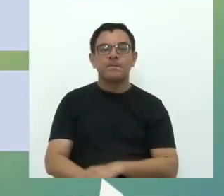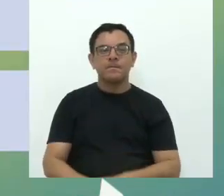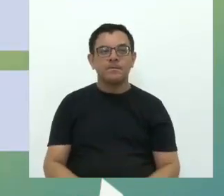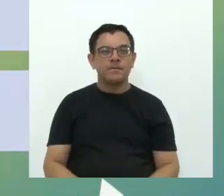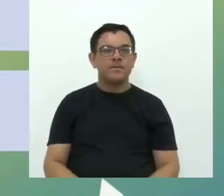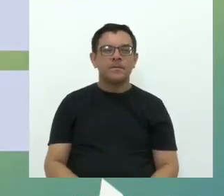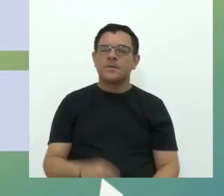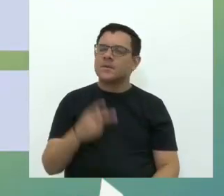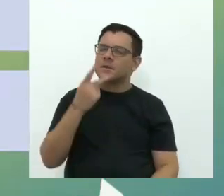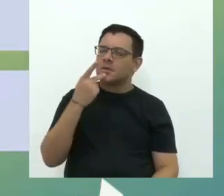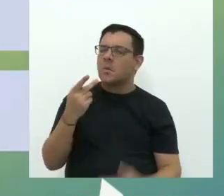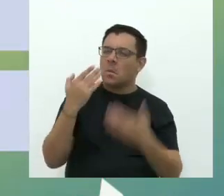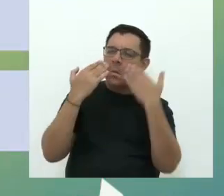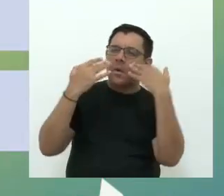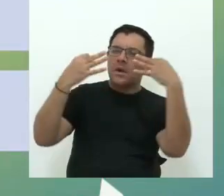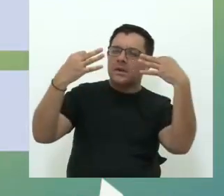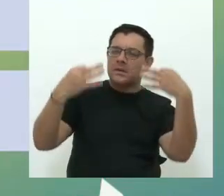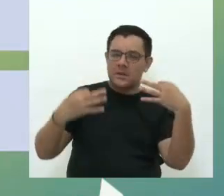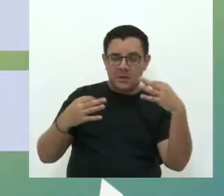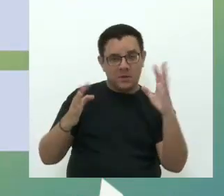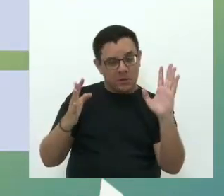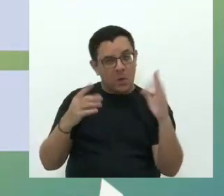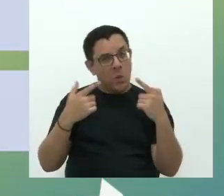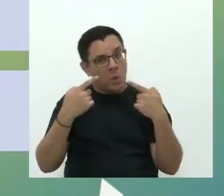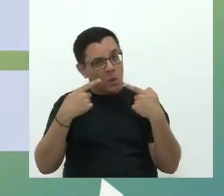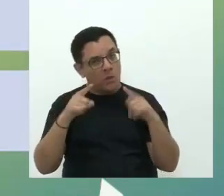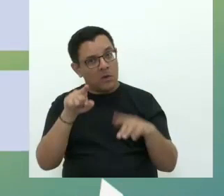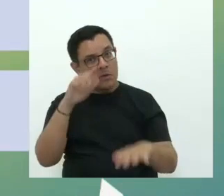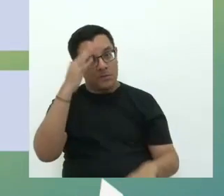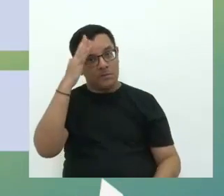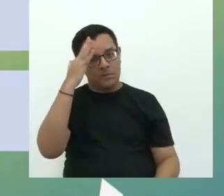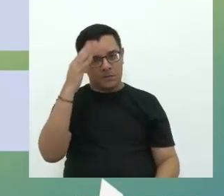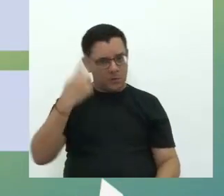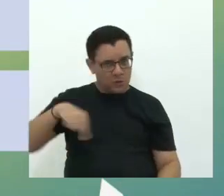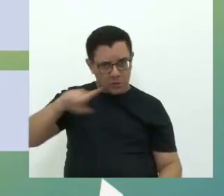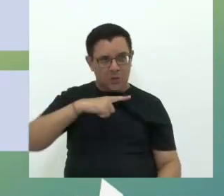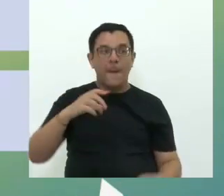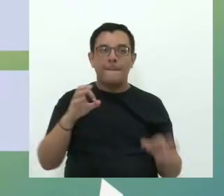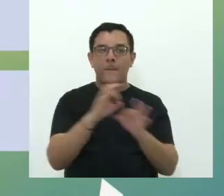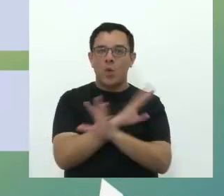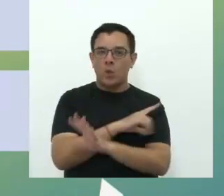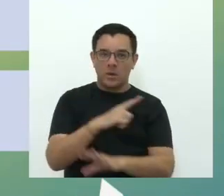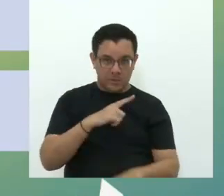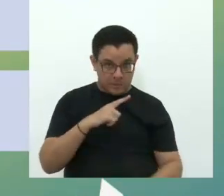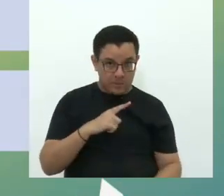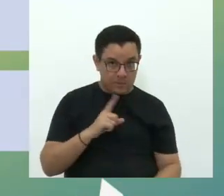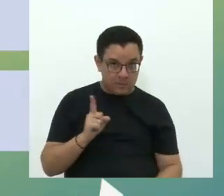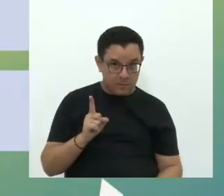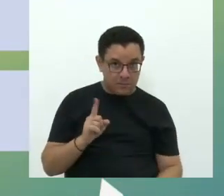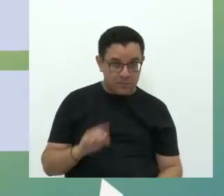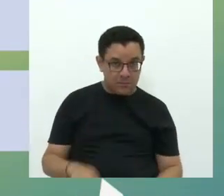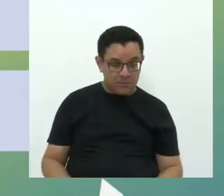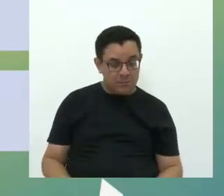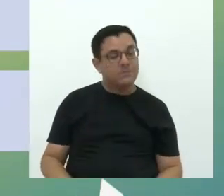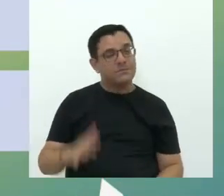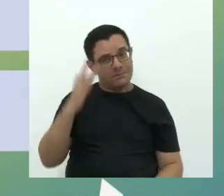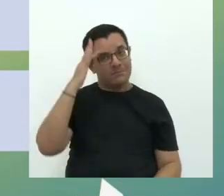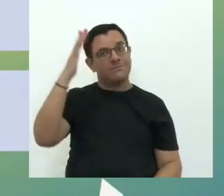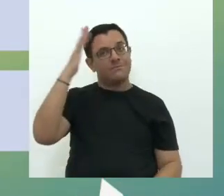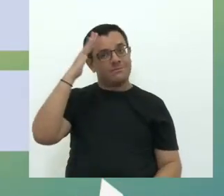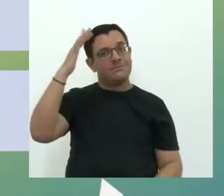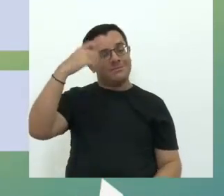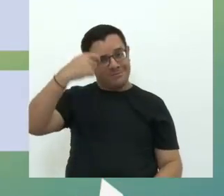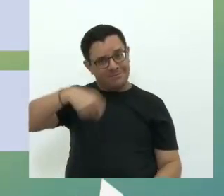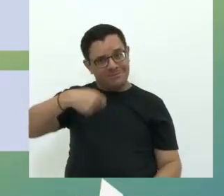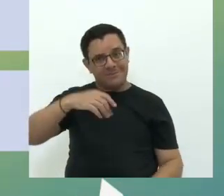falando tanto aqui de transparência e é uma provocação que eu faço Será que a gente tá preparado para ela porque a gente precisa fazer essa pergunta também às